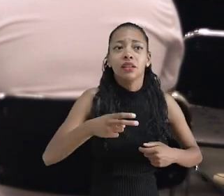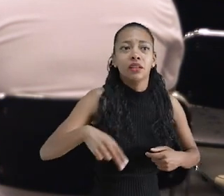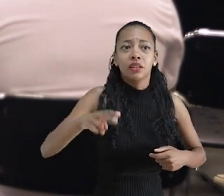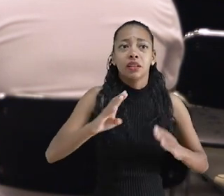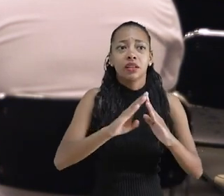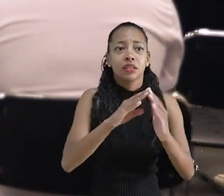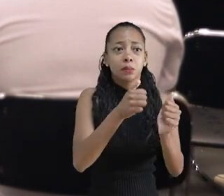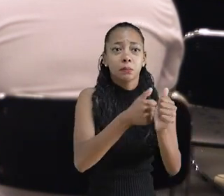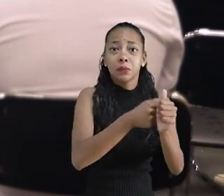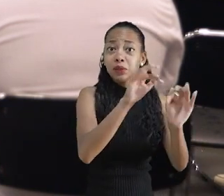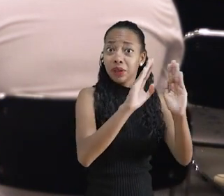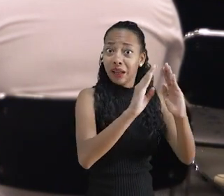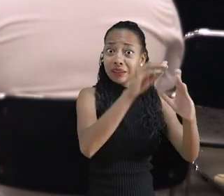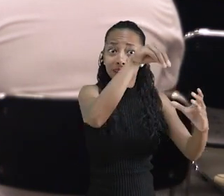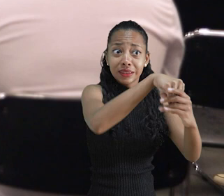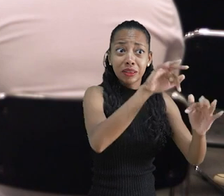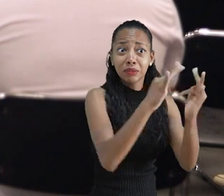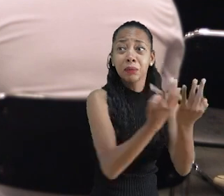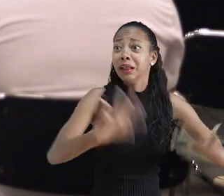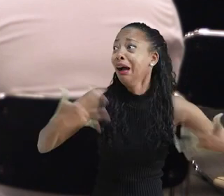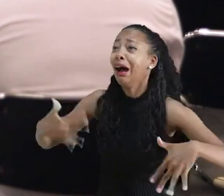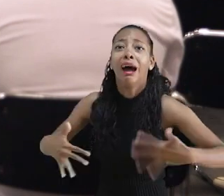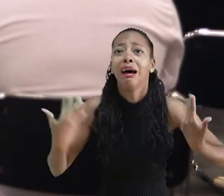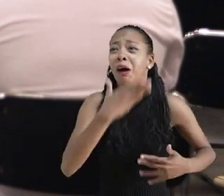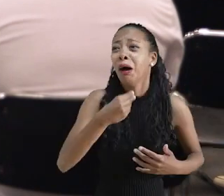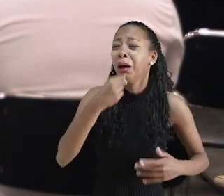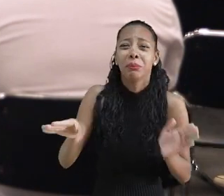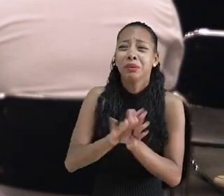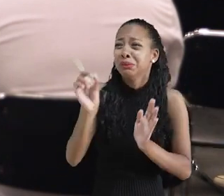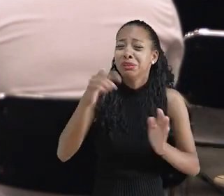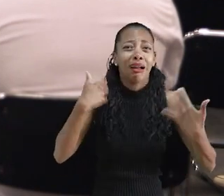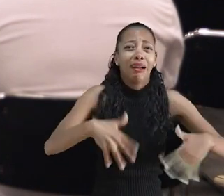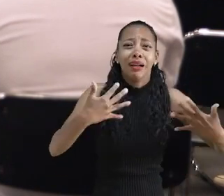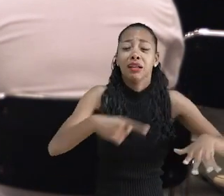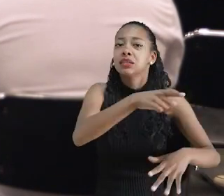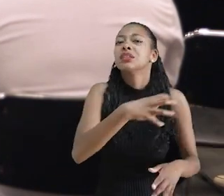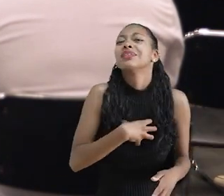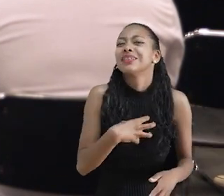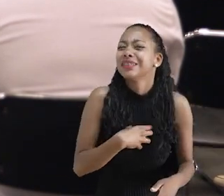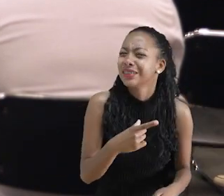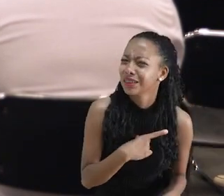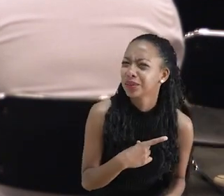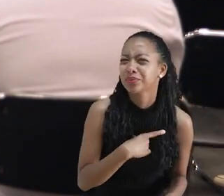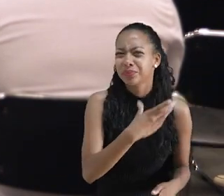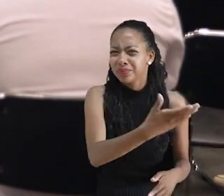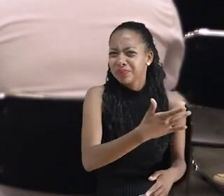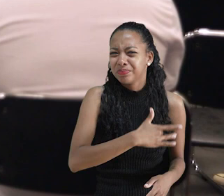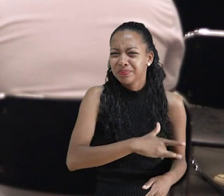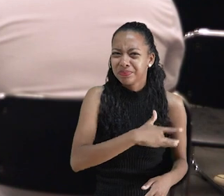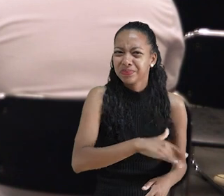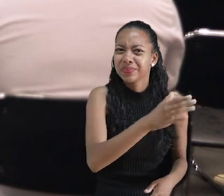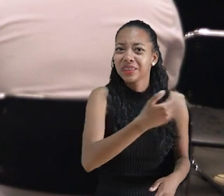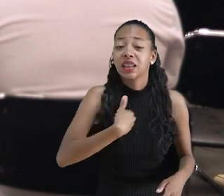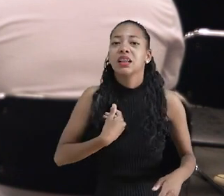chegando em casa a família inteira desesperada sem contato comigo imagina né mas graças a Deus a gente ficou ali resguardado e